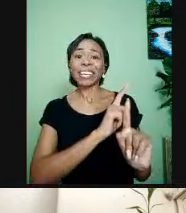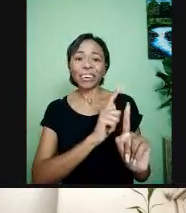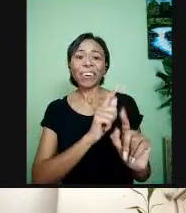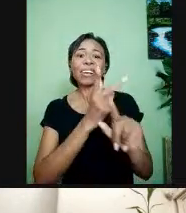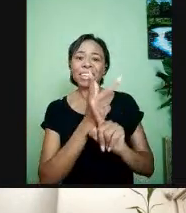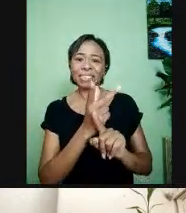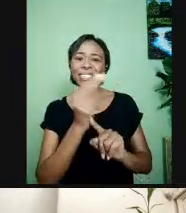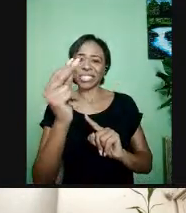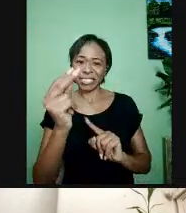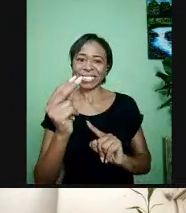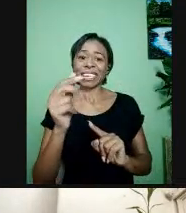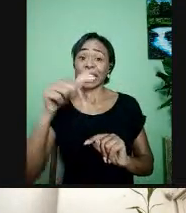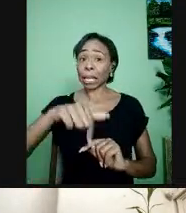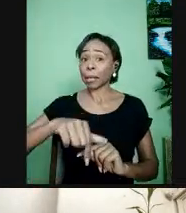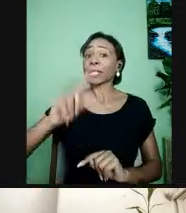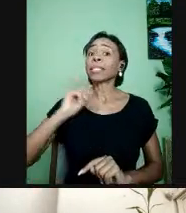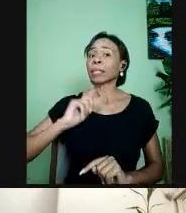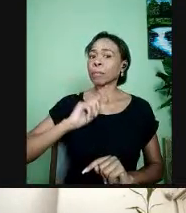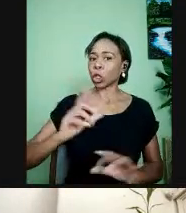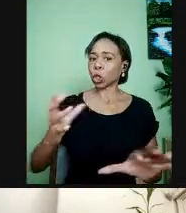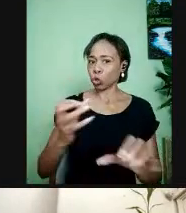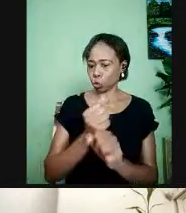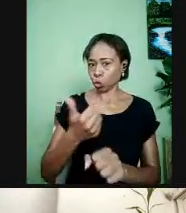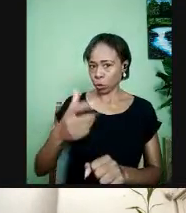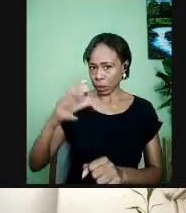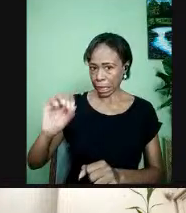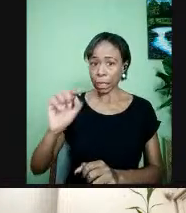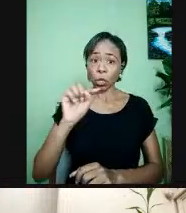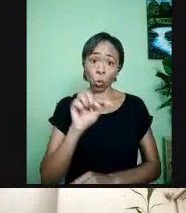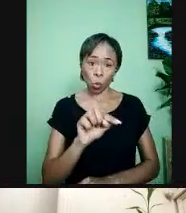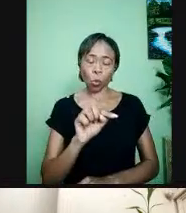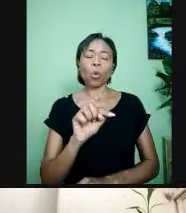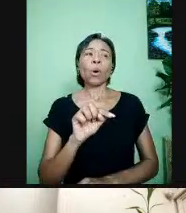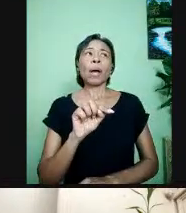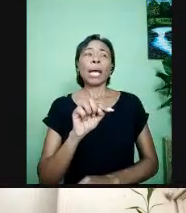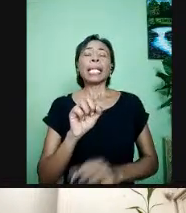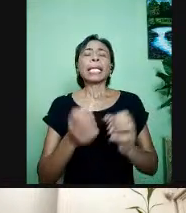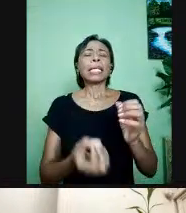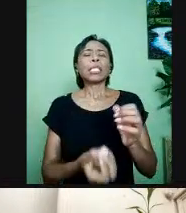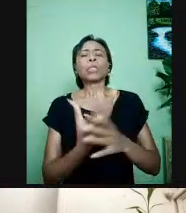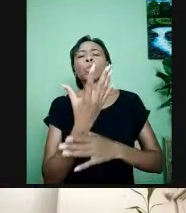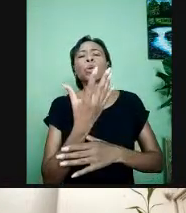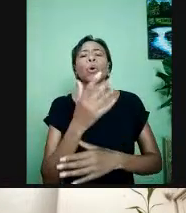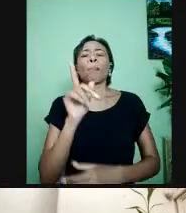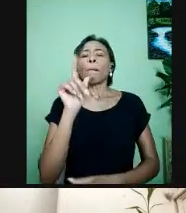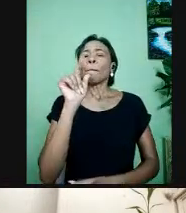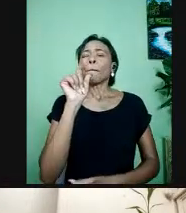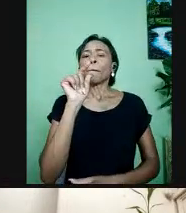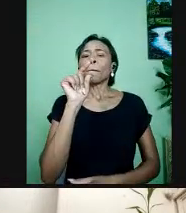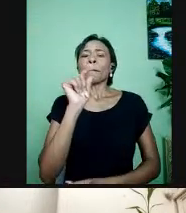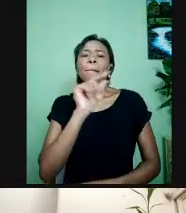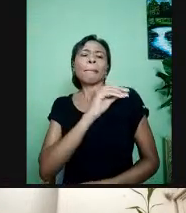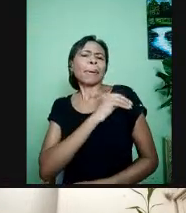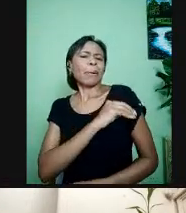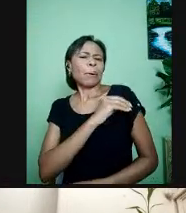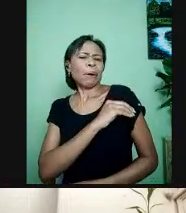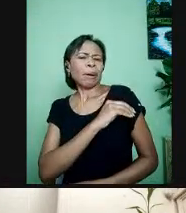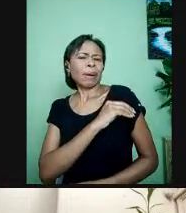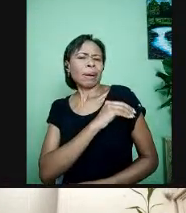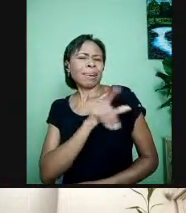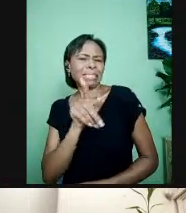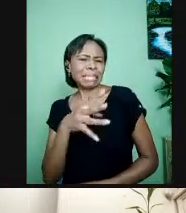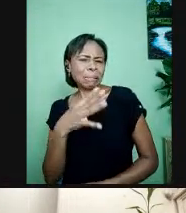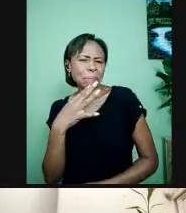vencedores aqui de Minas Gerais, em que ele tem ele criou uma água alcoólica. Não sei se vocês já ouviram